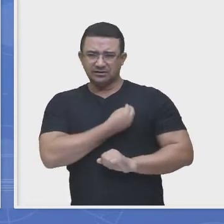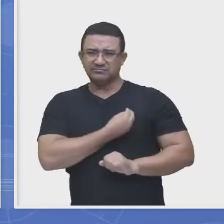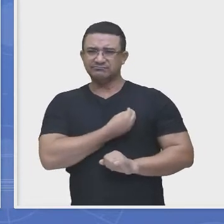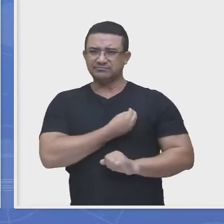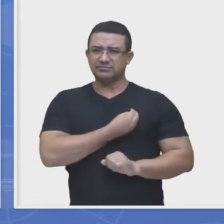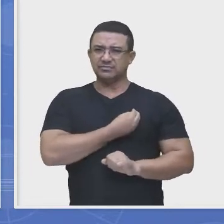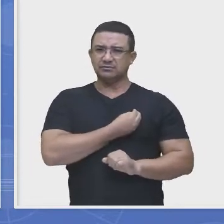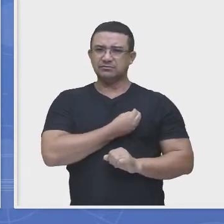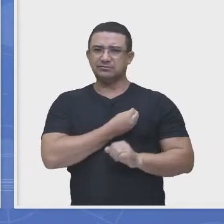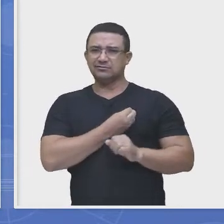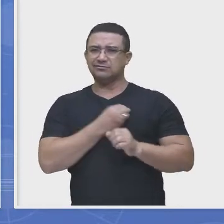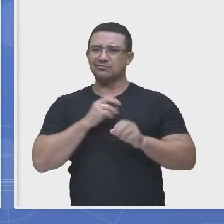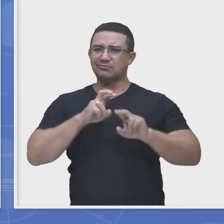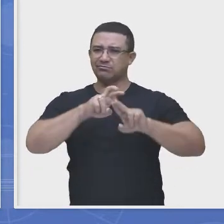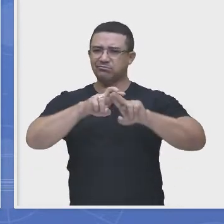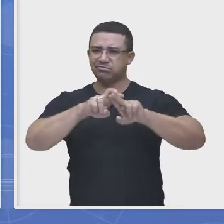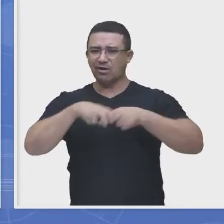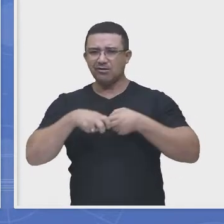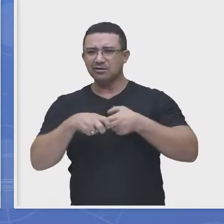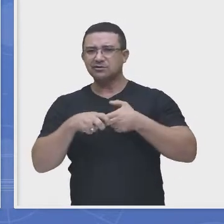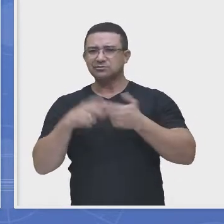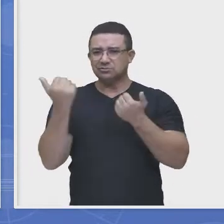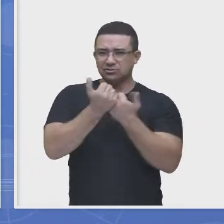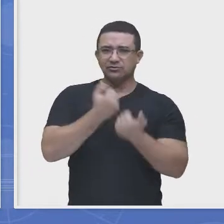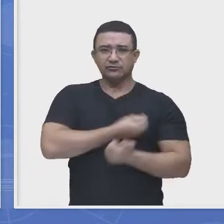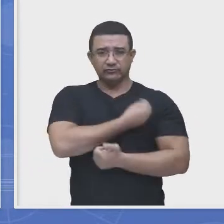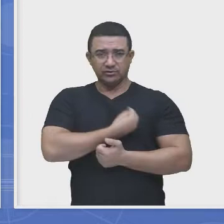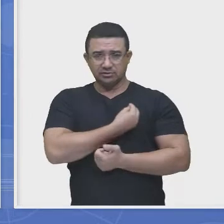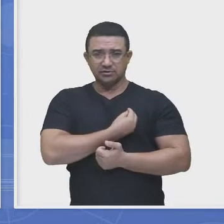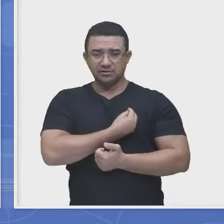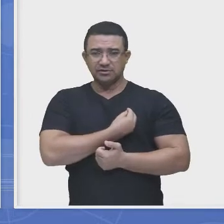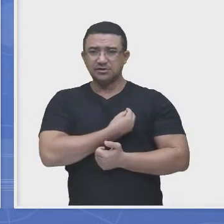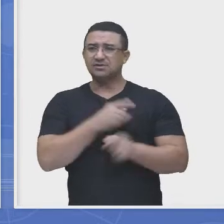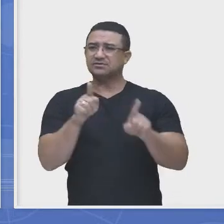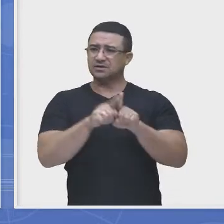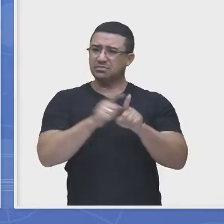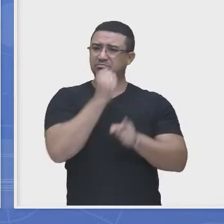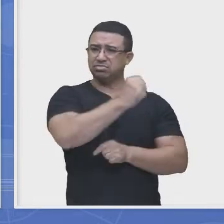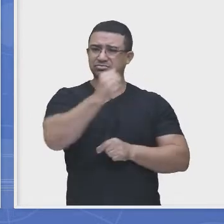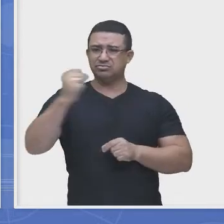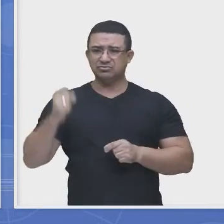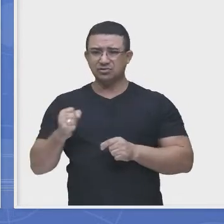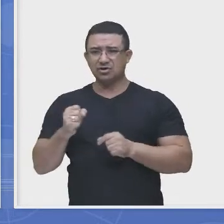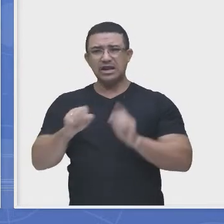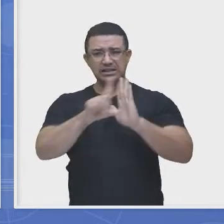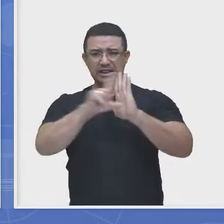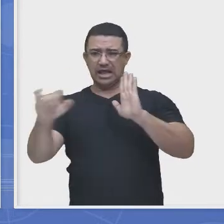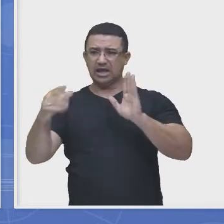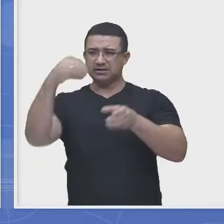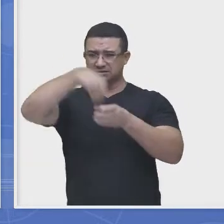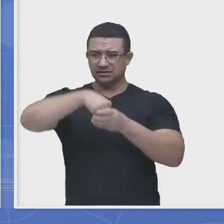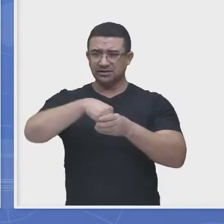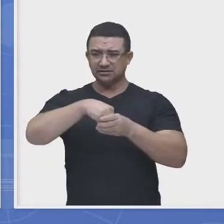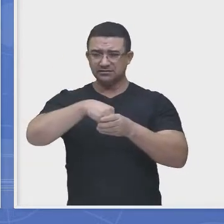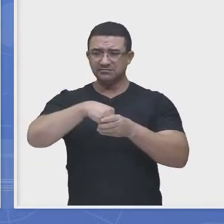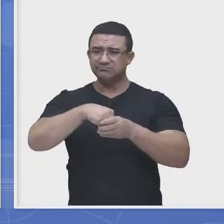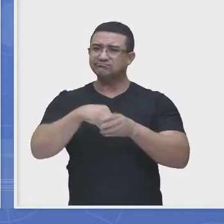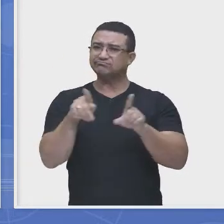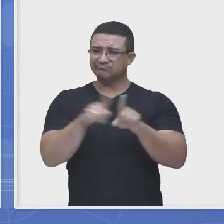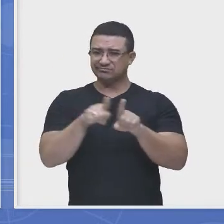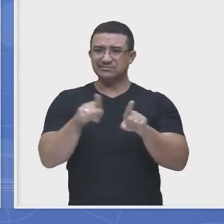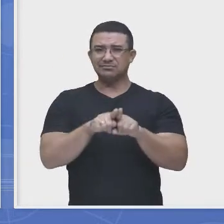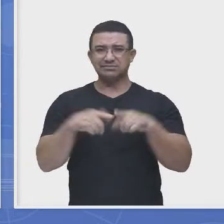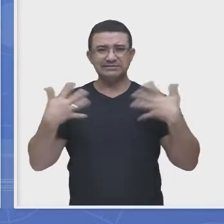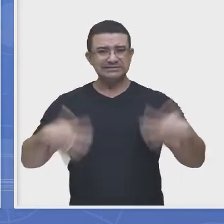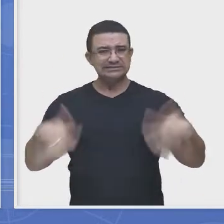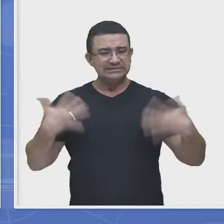Ao homicídio ilícito, responde-se com o homicídio legal e friamente executado.